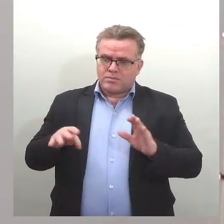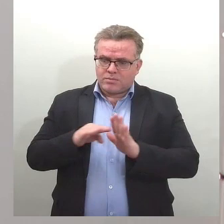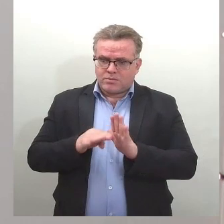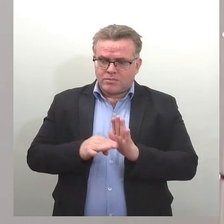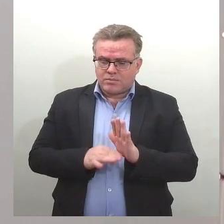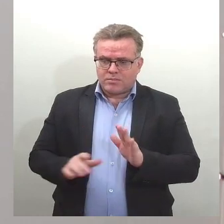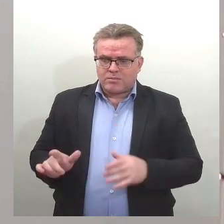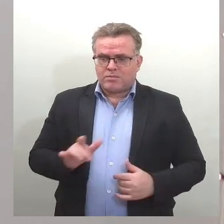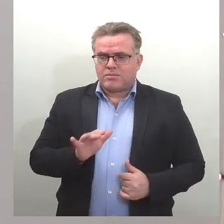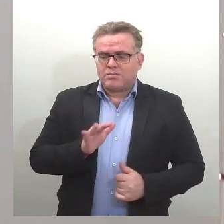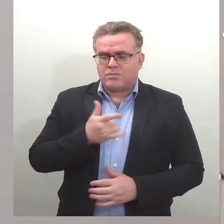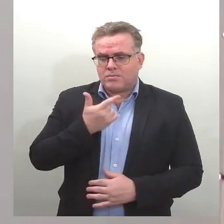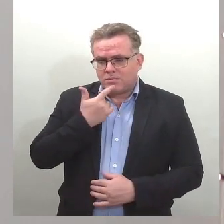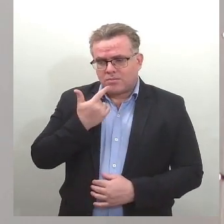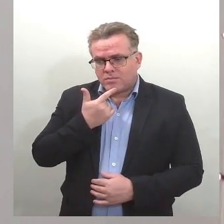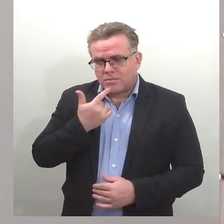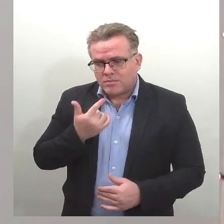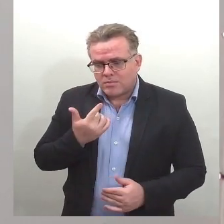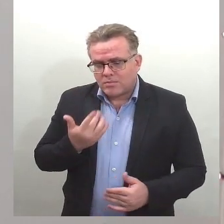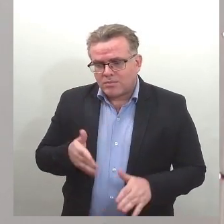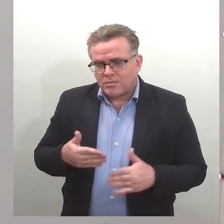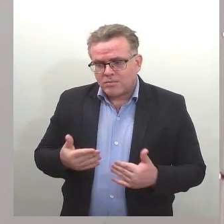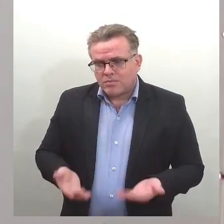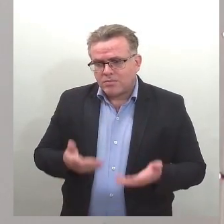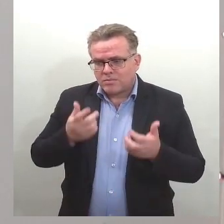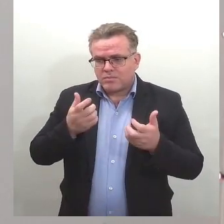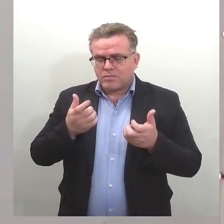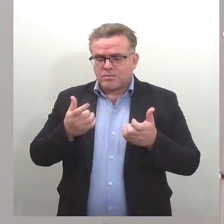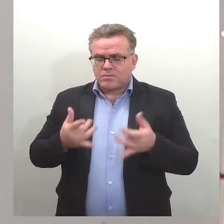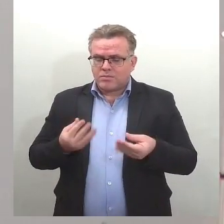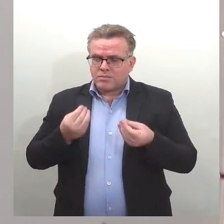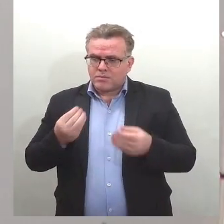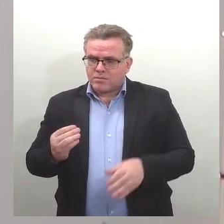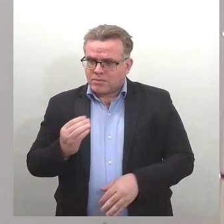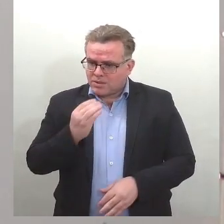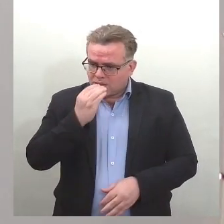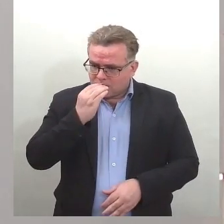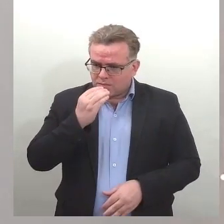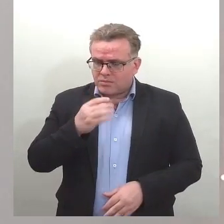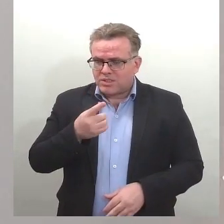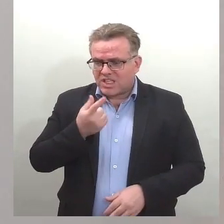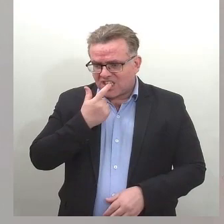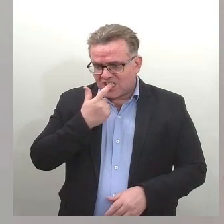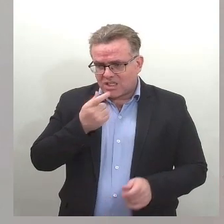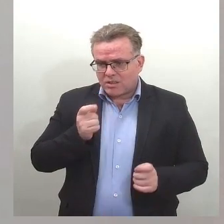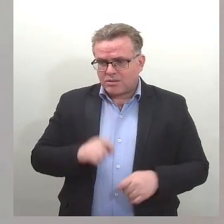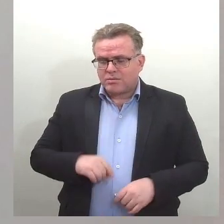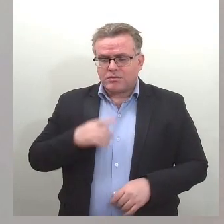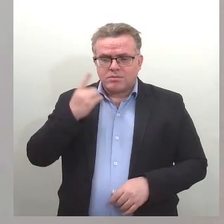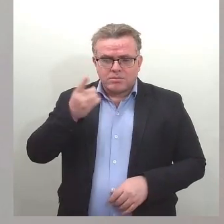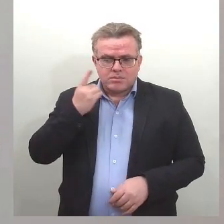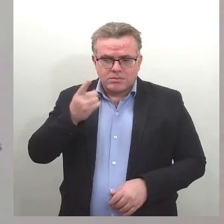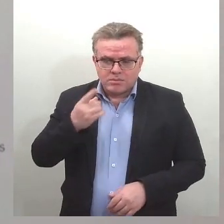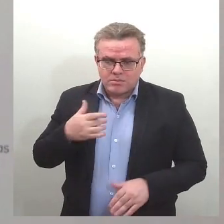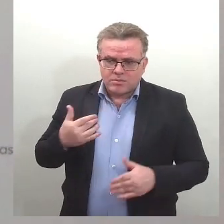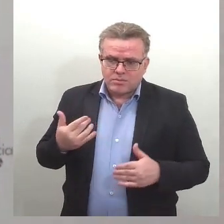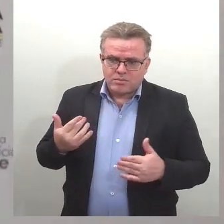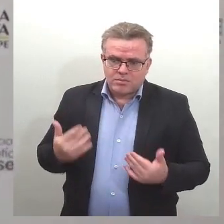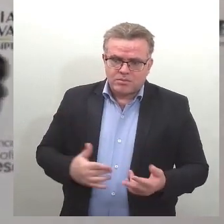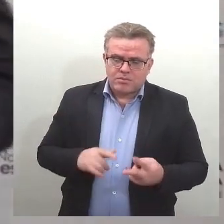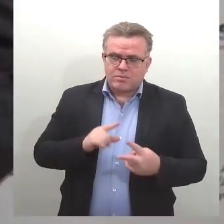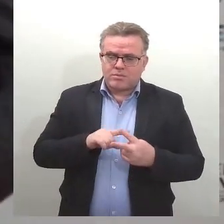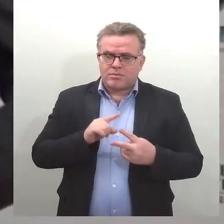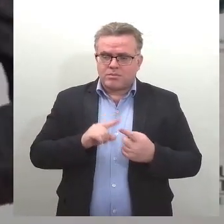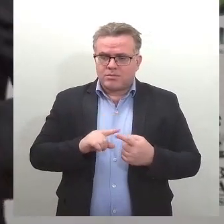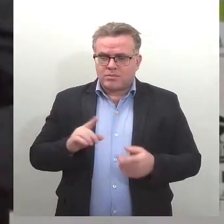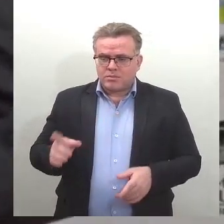distribuição de próteses dentárias. Nós vamos conversar agora com a deputada que fez a dobradinha hoje, pequeno e grande expediente, como se fosse, na